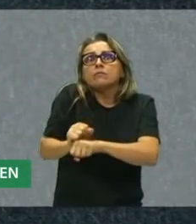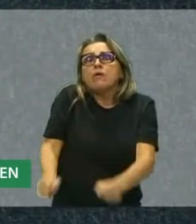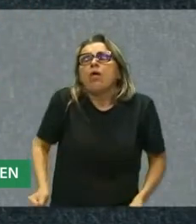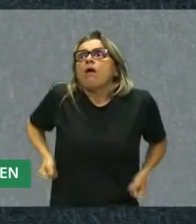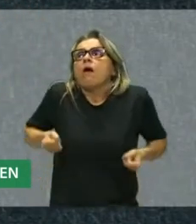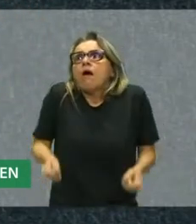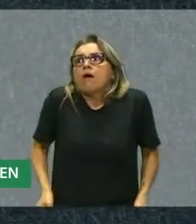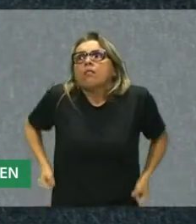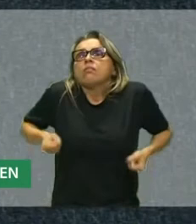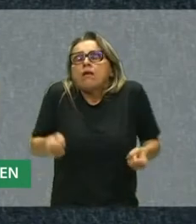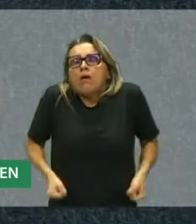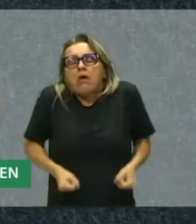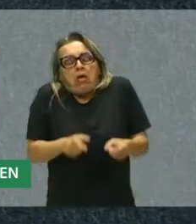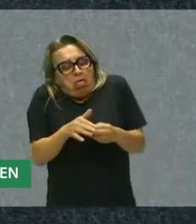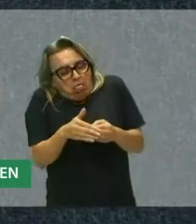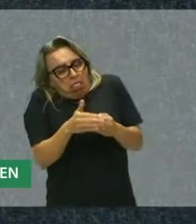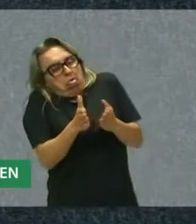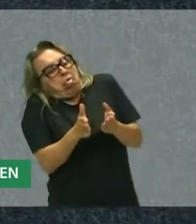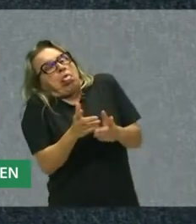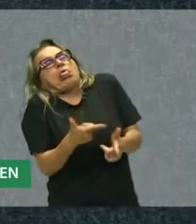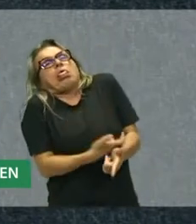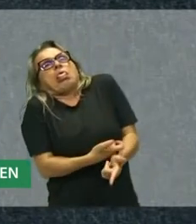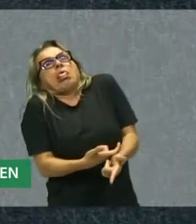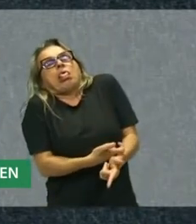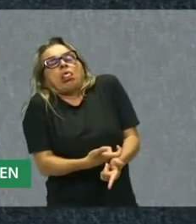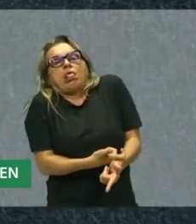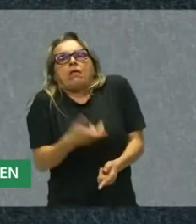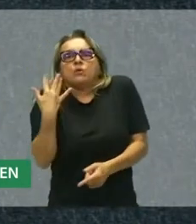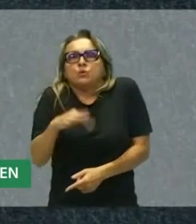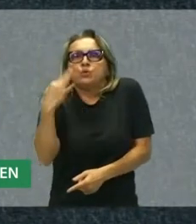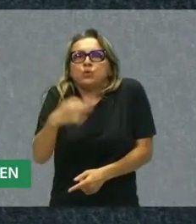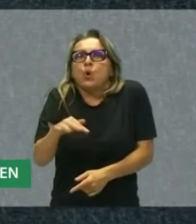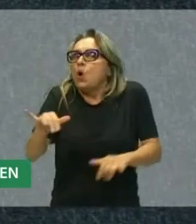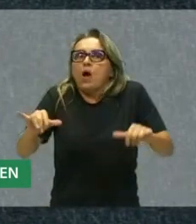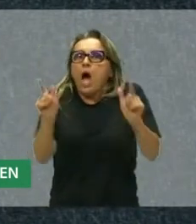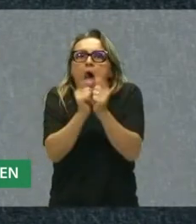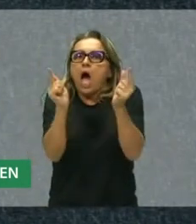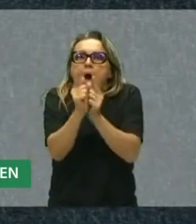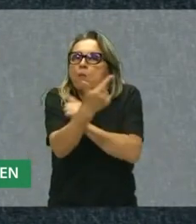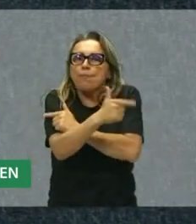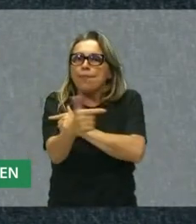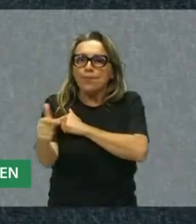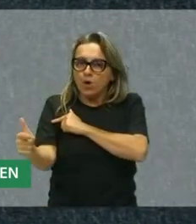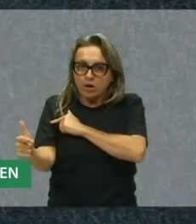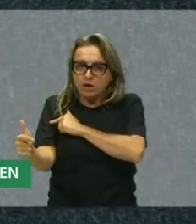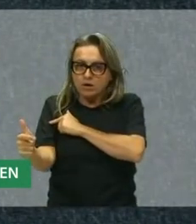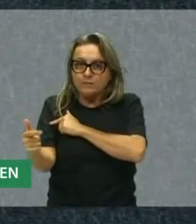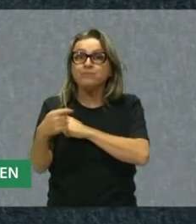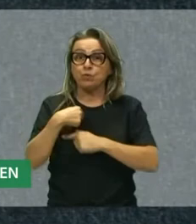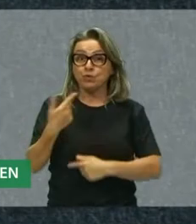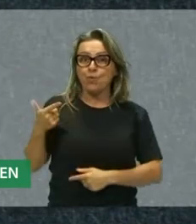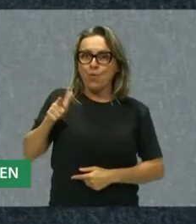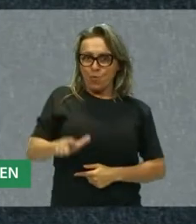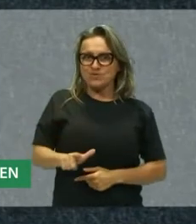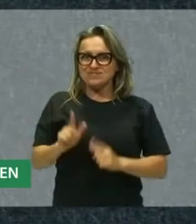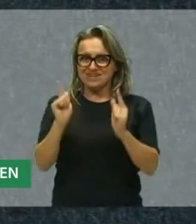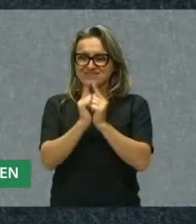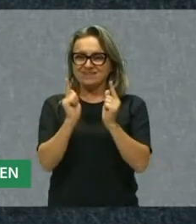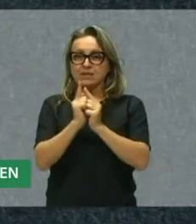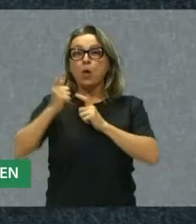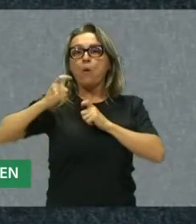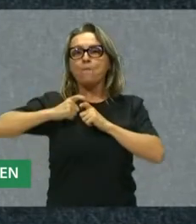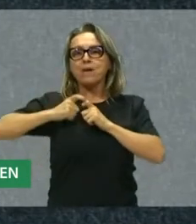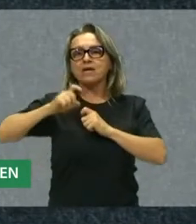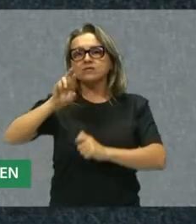sangrando, sem nenhum atendimento. E quando eu sou atendido, o médico que me atendeu, que é residente no hospital, ficou reclamando que não